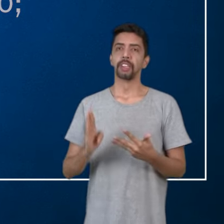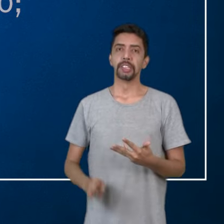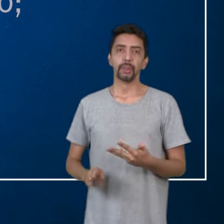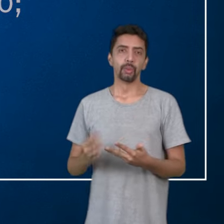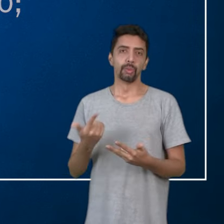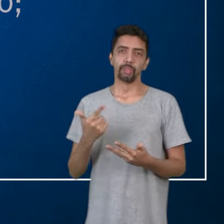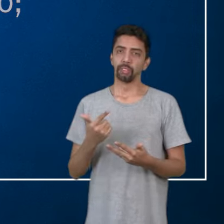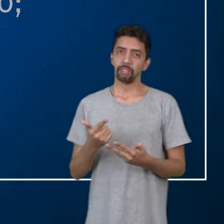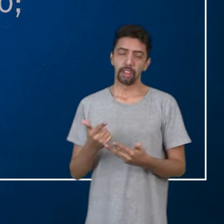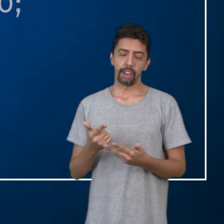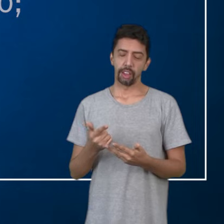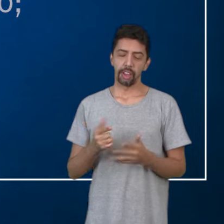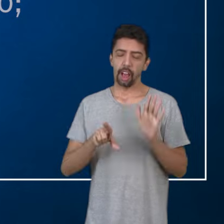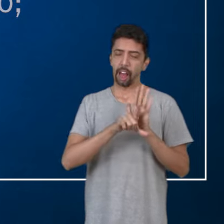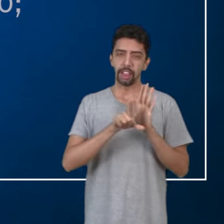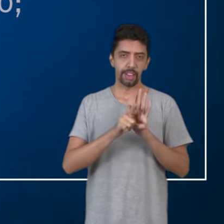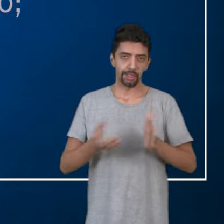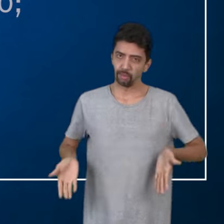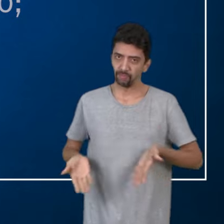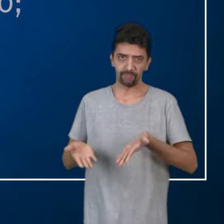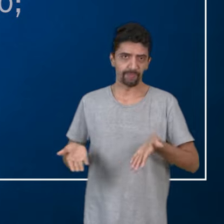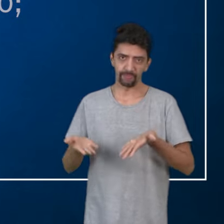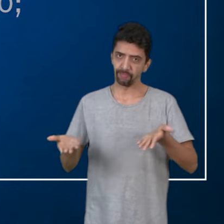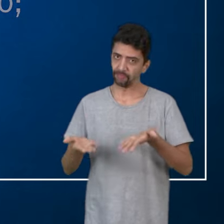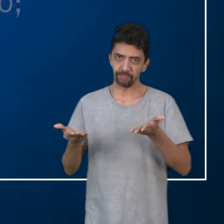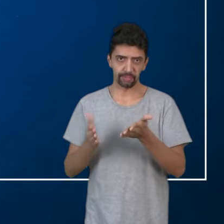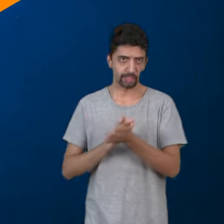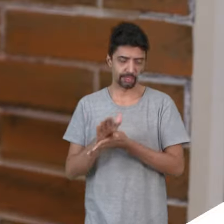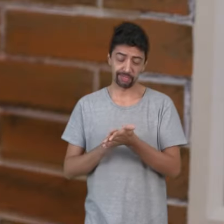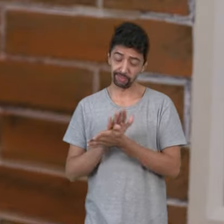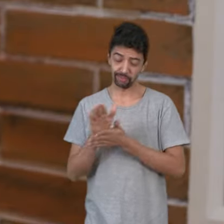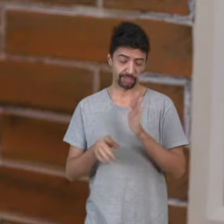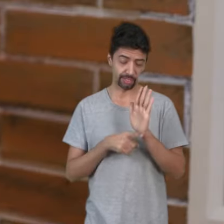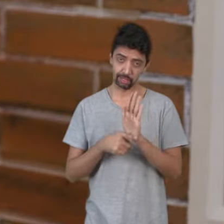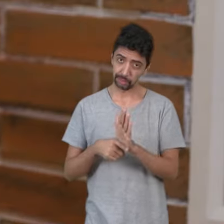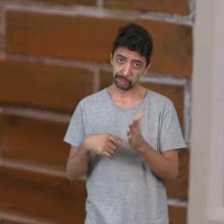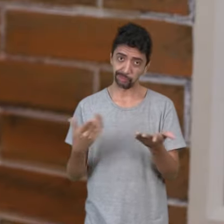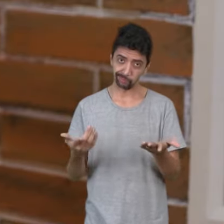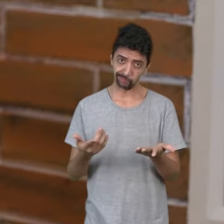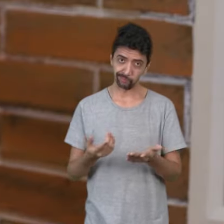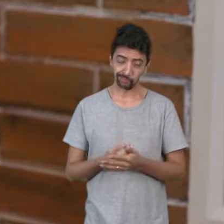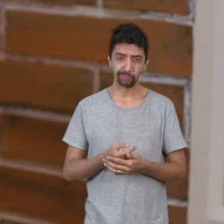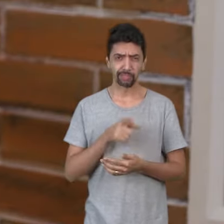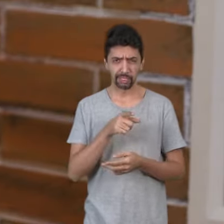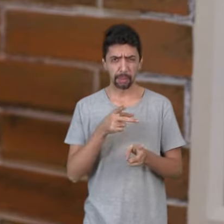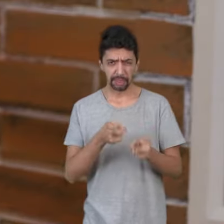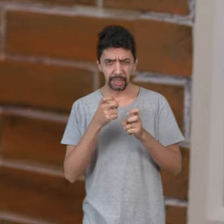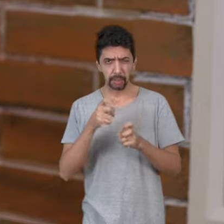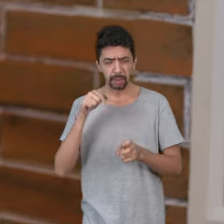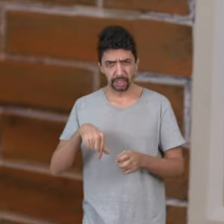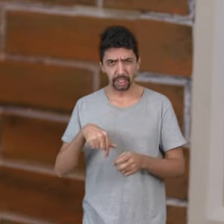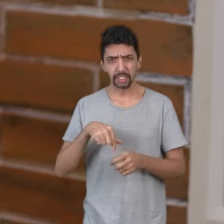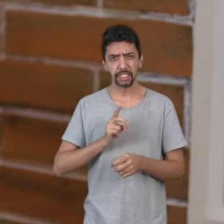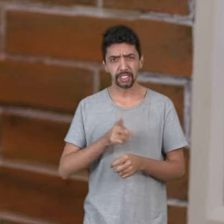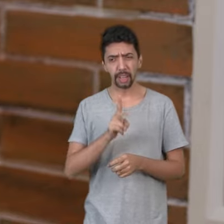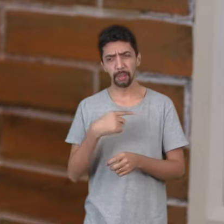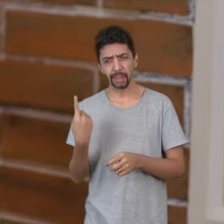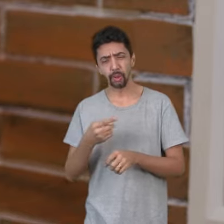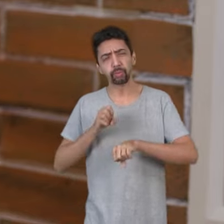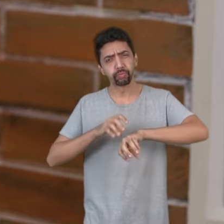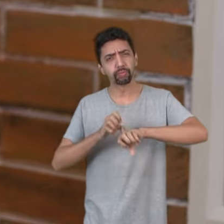o principal entrave para o crescimento do setor. Percebeu que aqui no canal Dinheiro à Vista a gente busca sempre pela